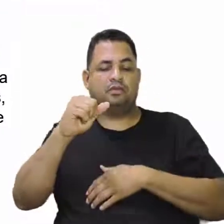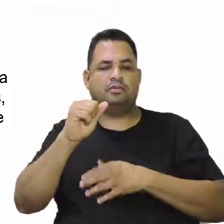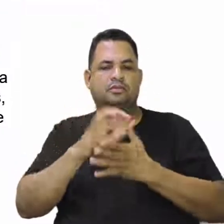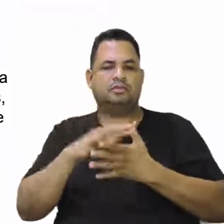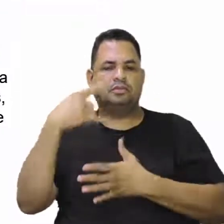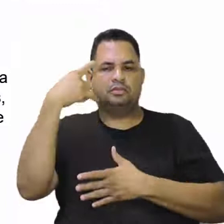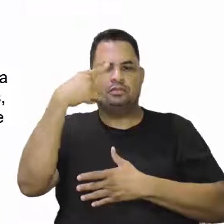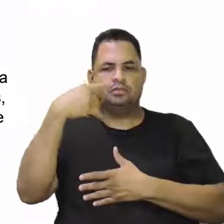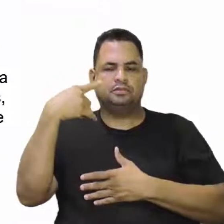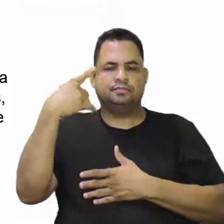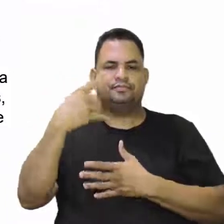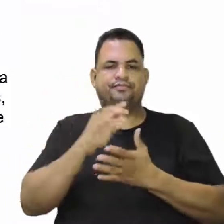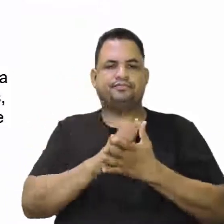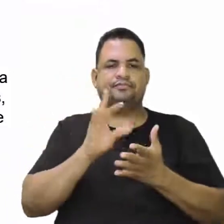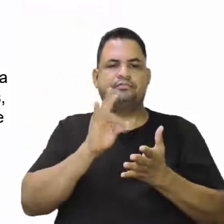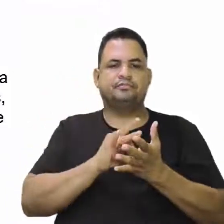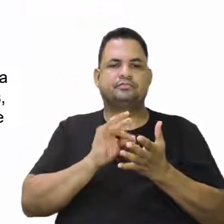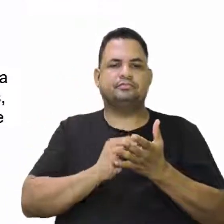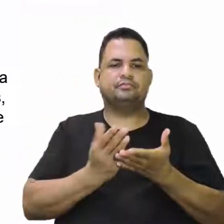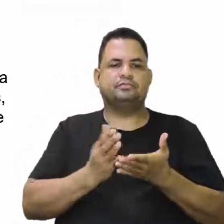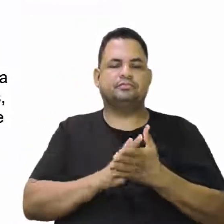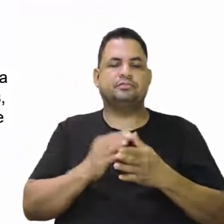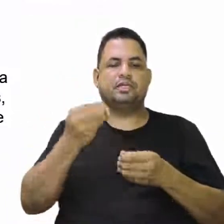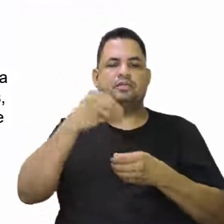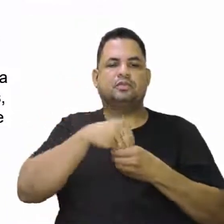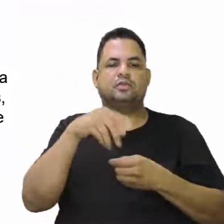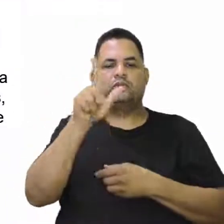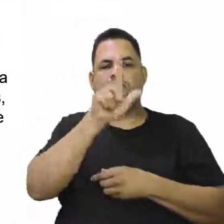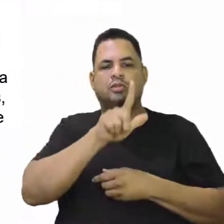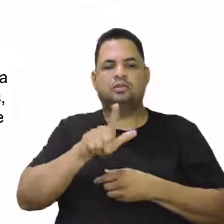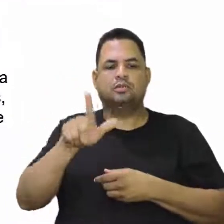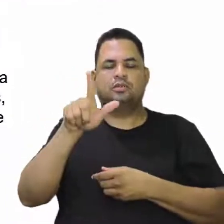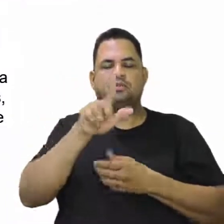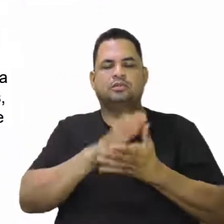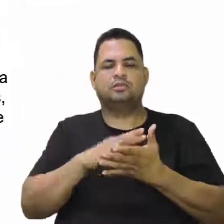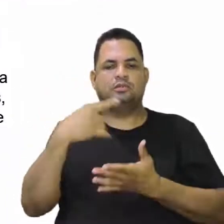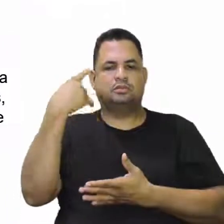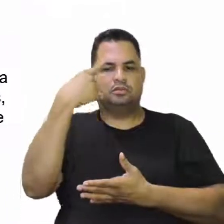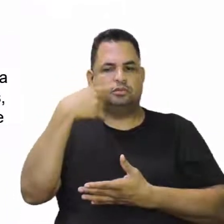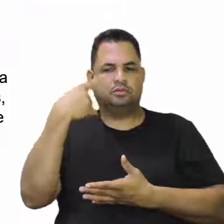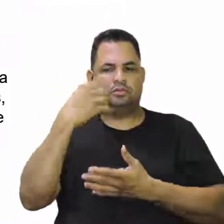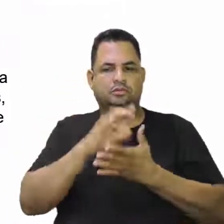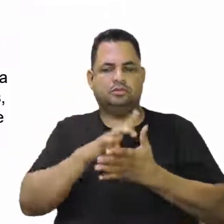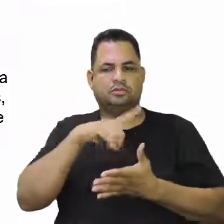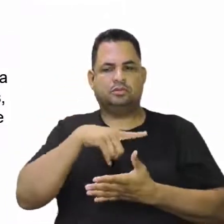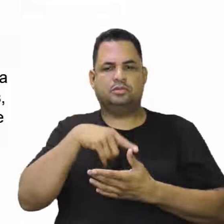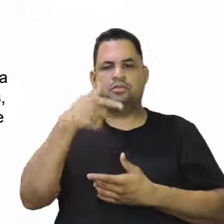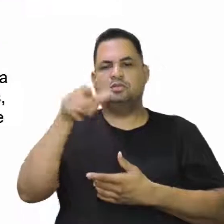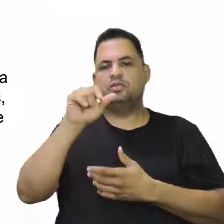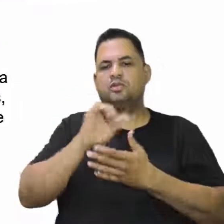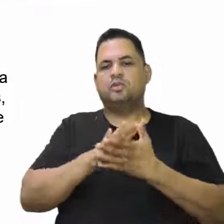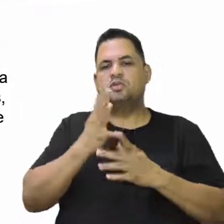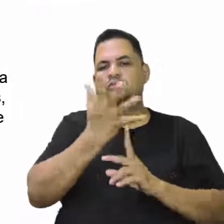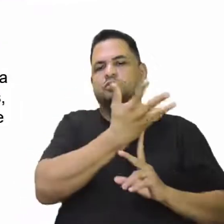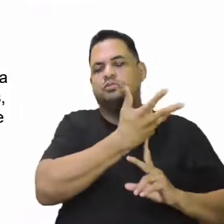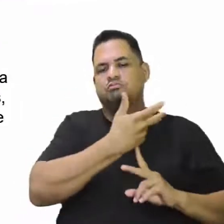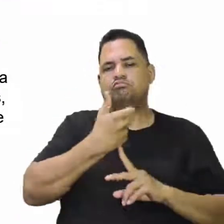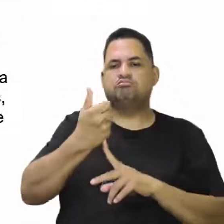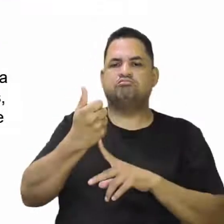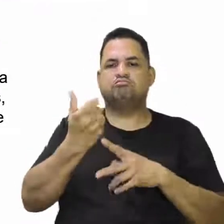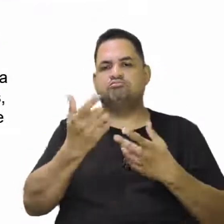ele é utilizado dentro da literatura espanhola. Nós temos outros artistas, não só